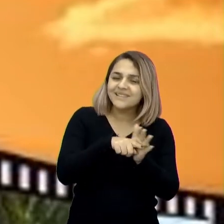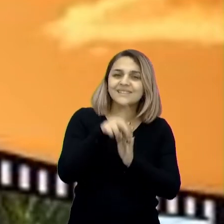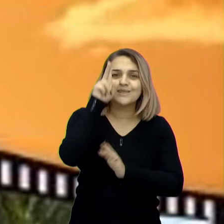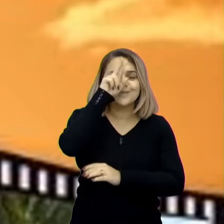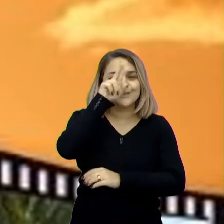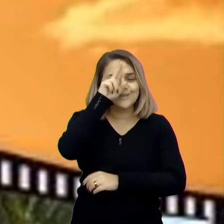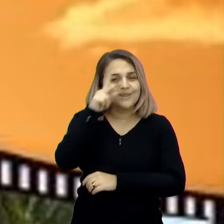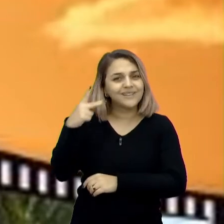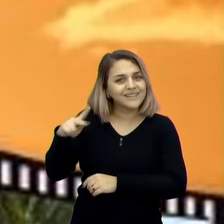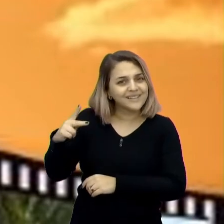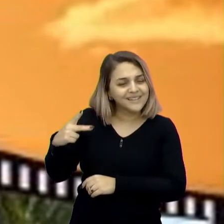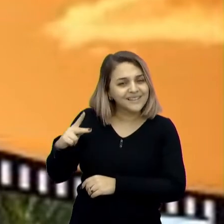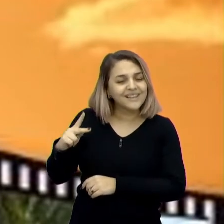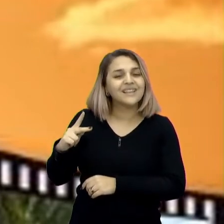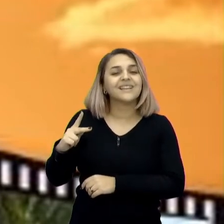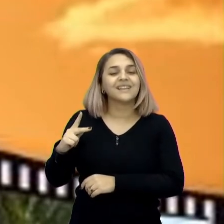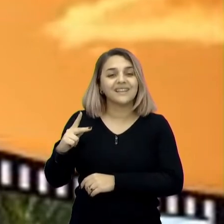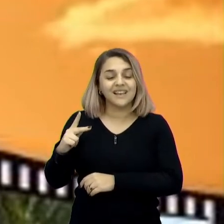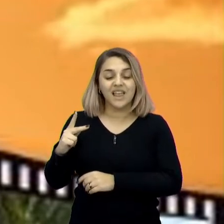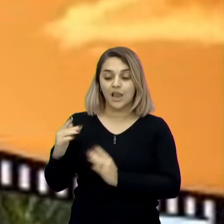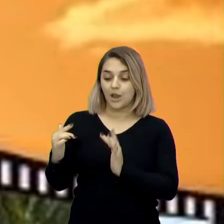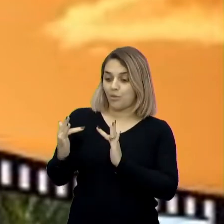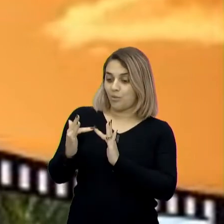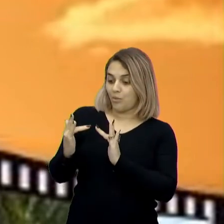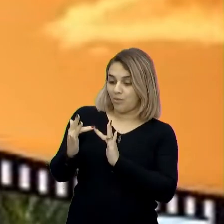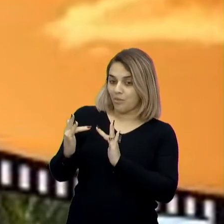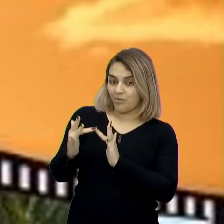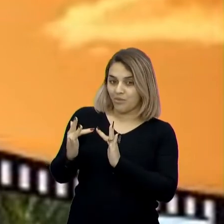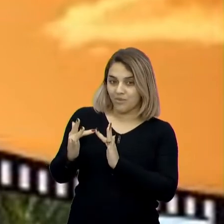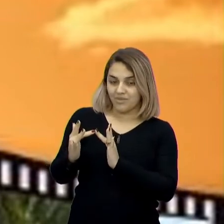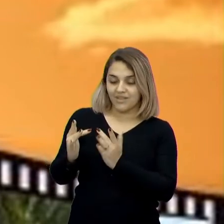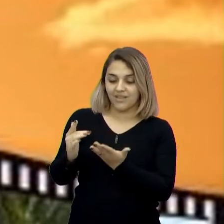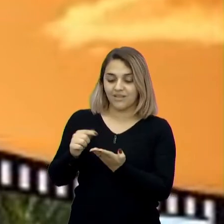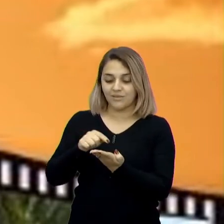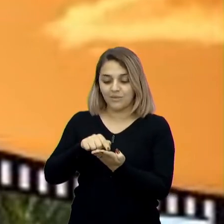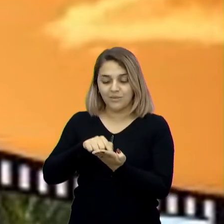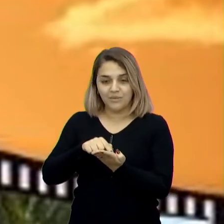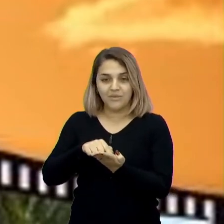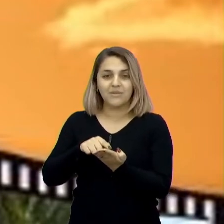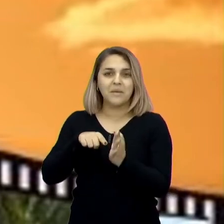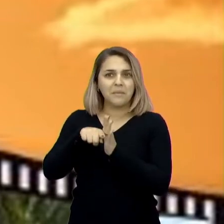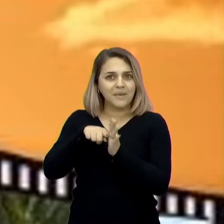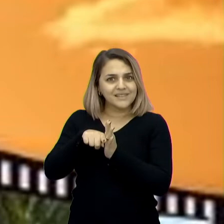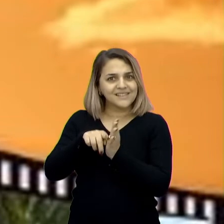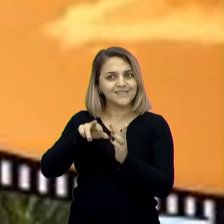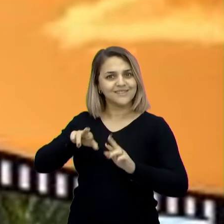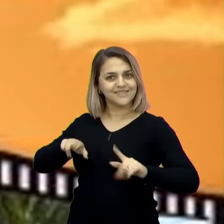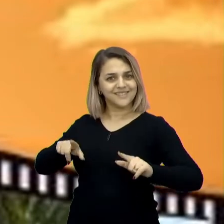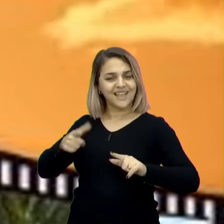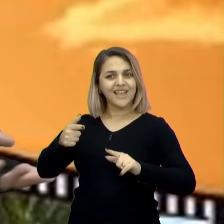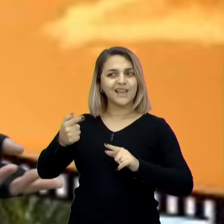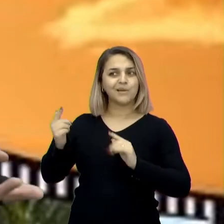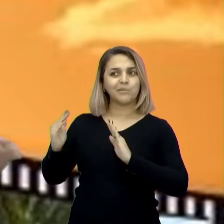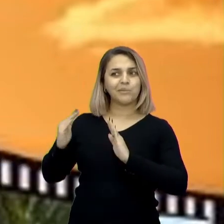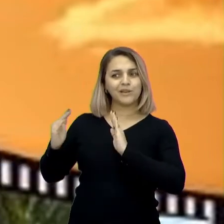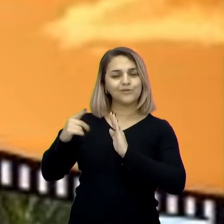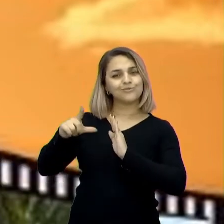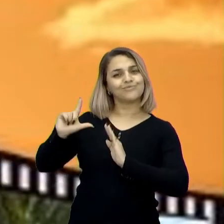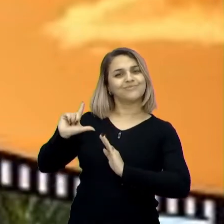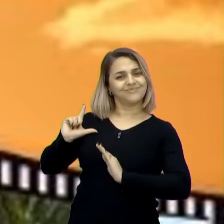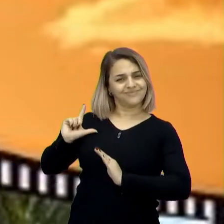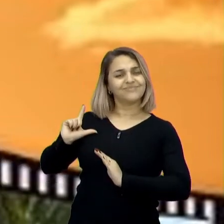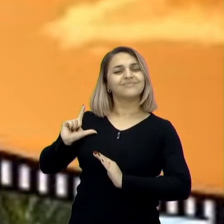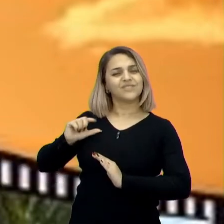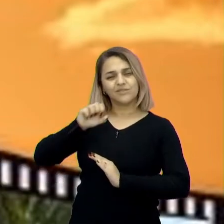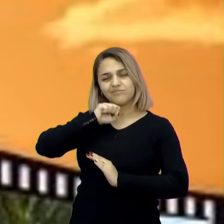se relacionando com a produção audiovisual, ele é de uma outra época, está ali proporcionando o mesmo processo que vocês, de pesquisa. Só